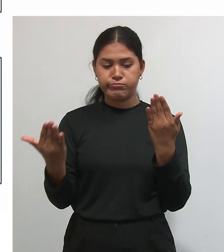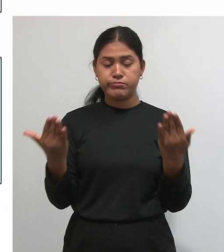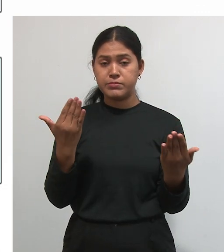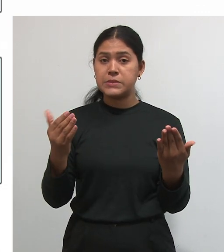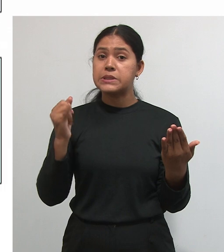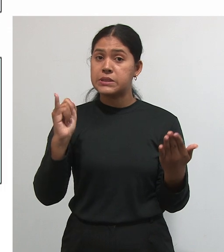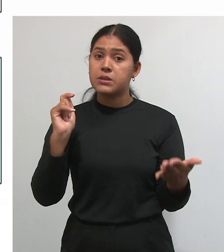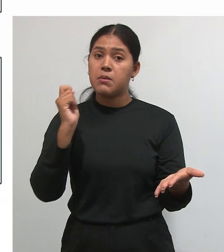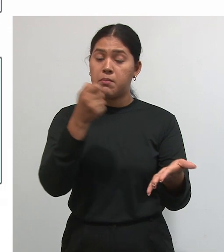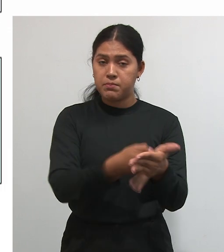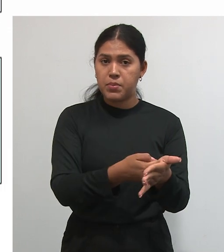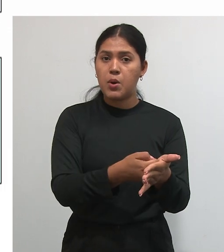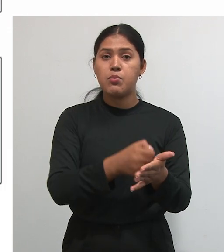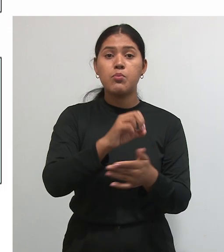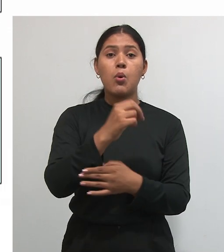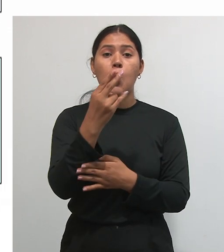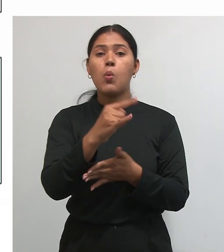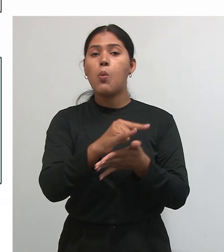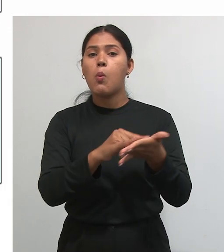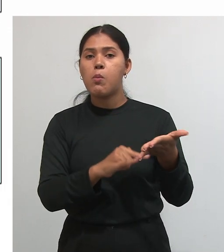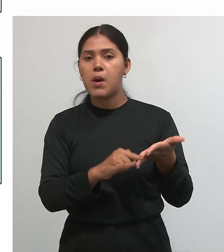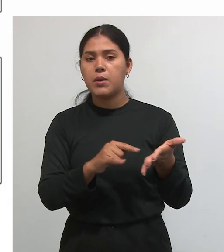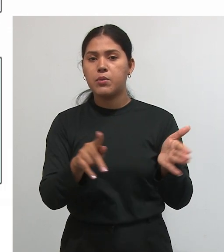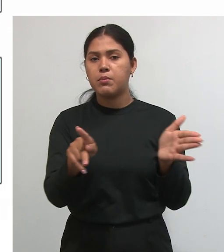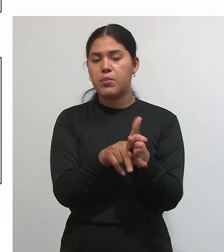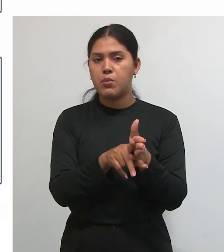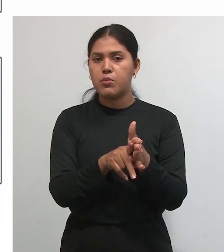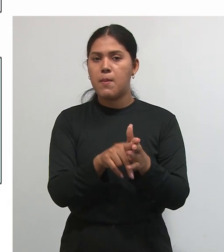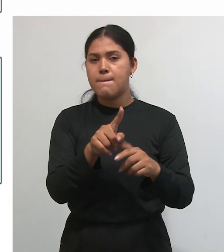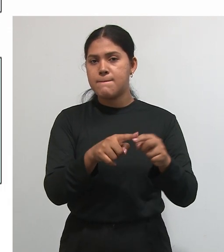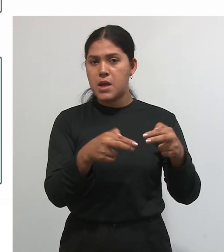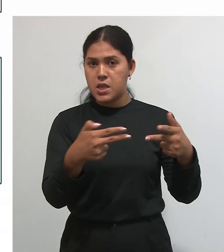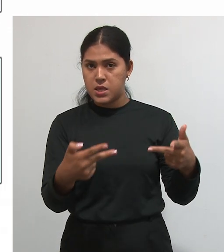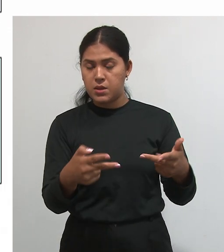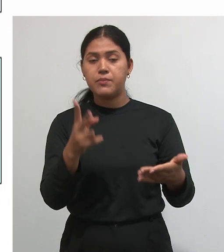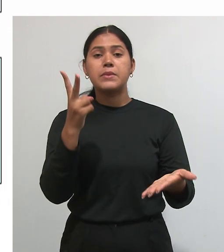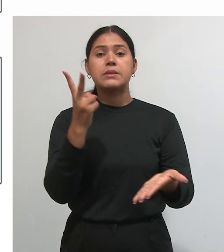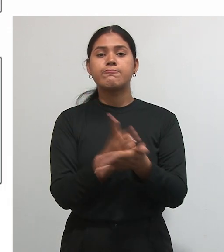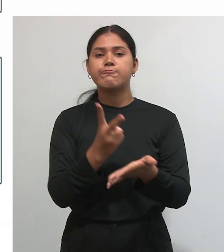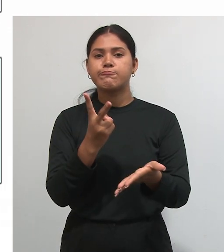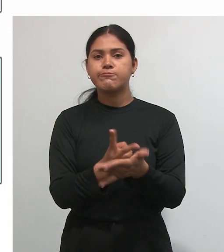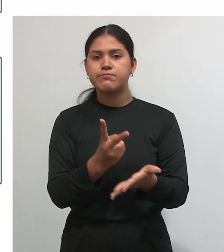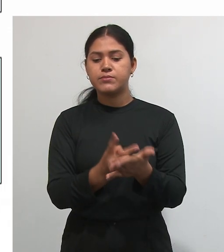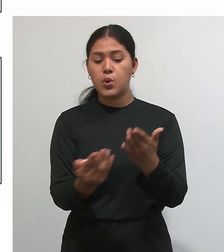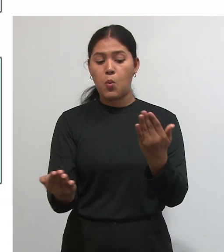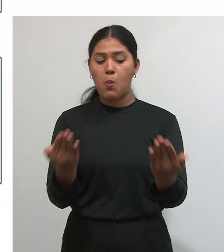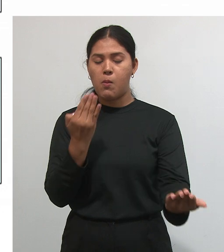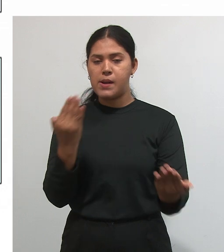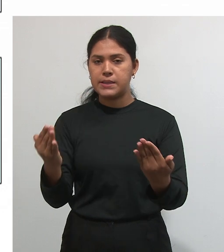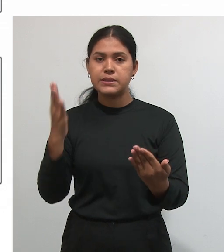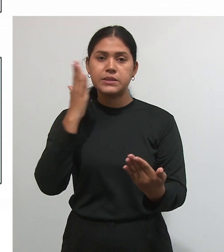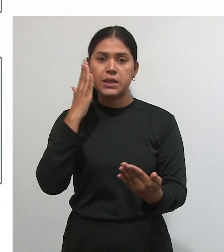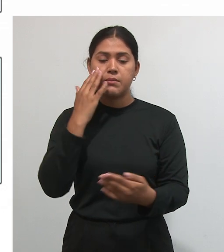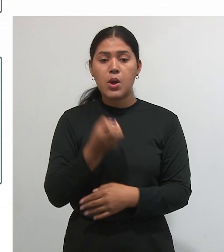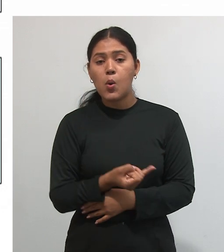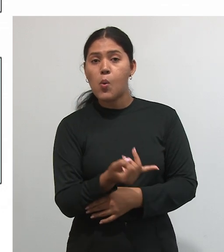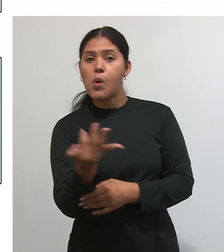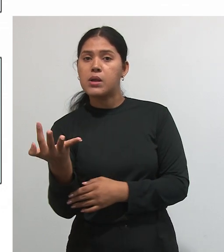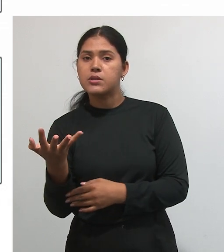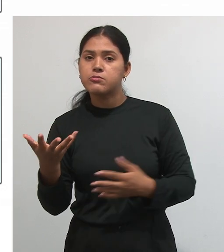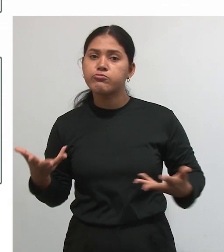deverá ser verificado esse termo de doação ou cessão. A conferência deverá compreender o quê?